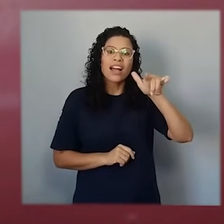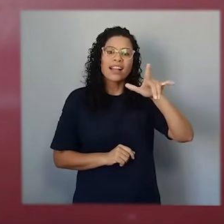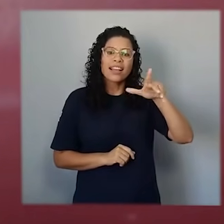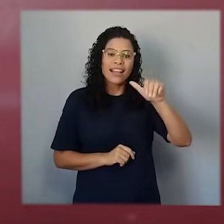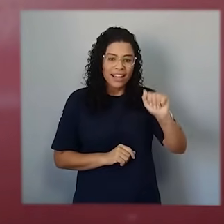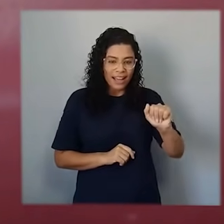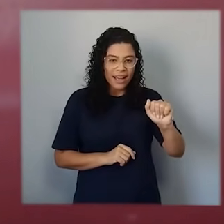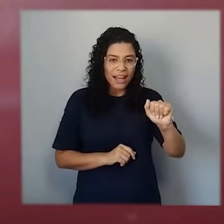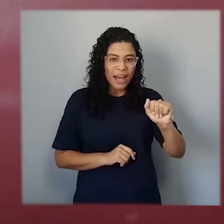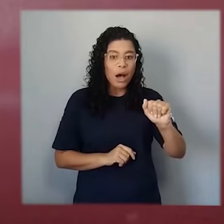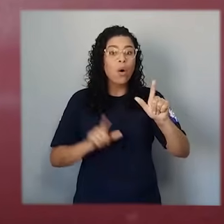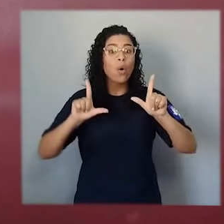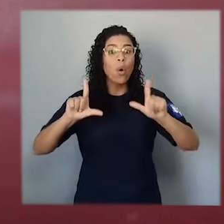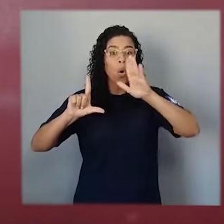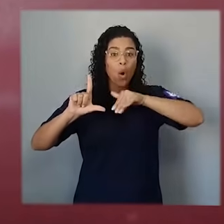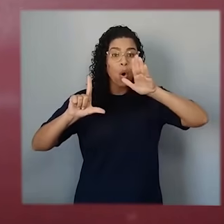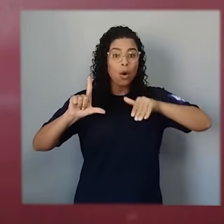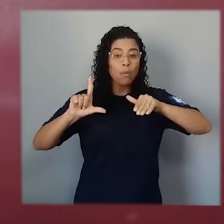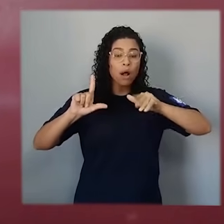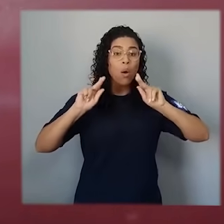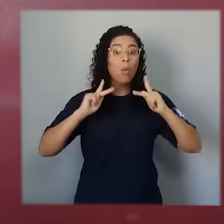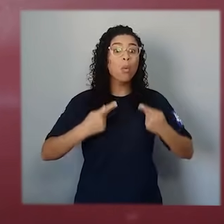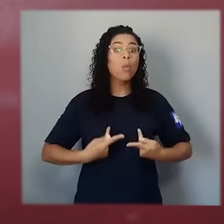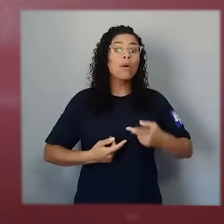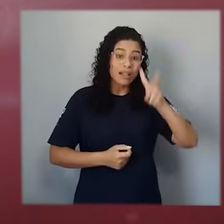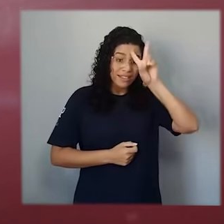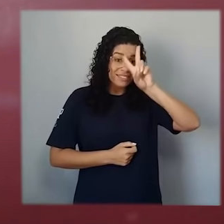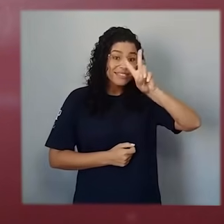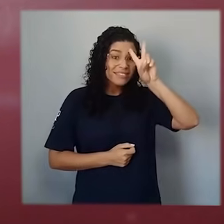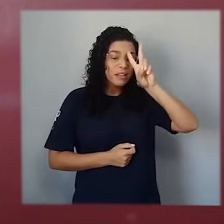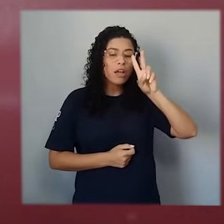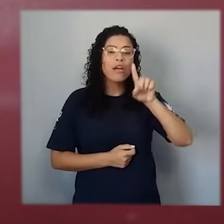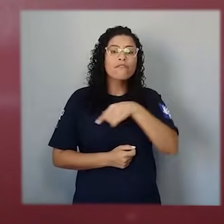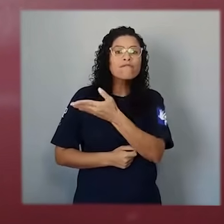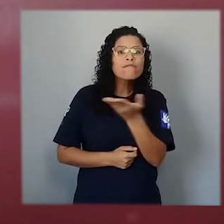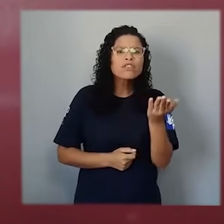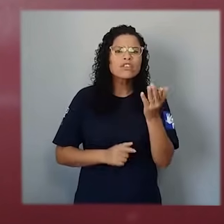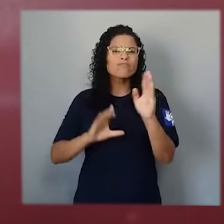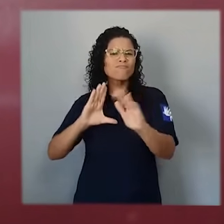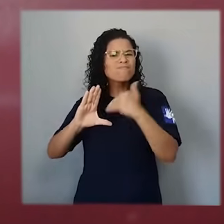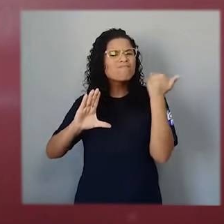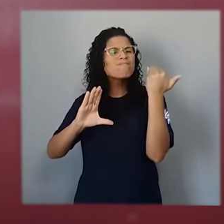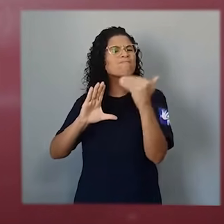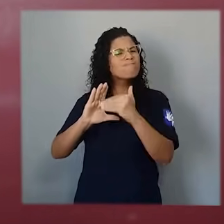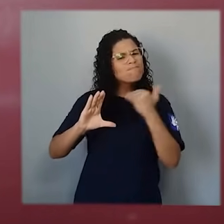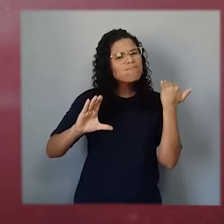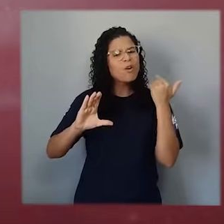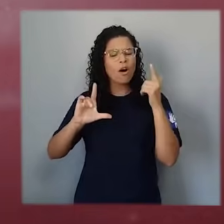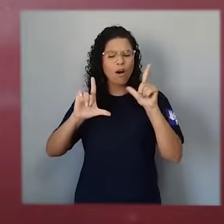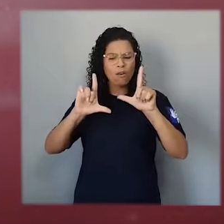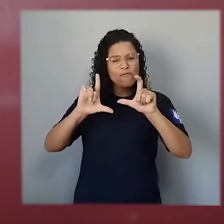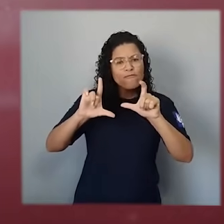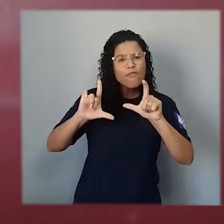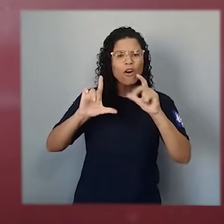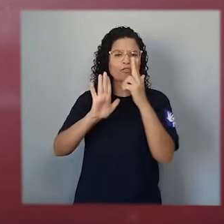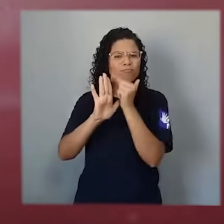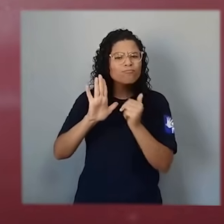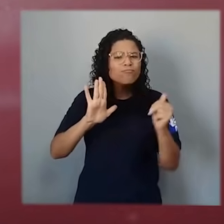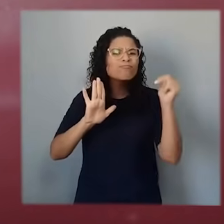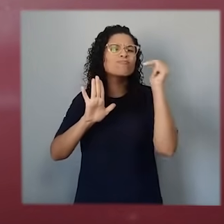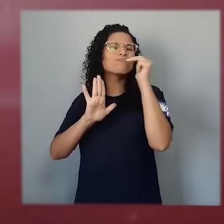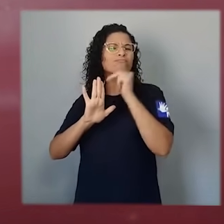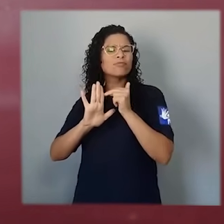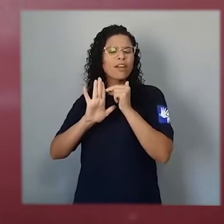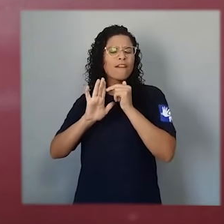obra Humanai. Vocês me mandaram um monte de fotos e desenhos e